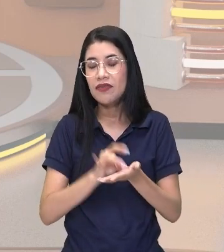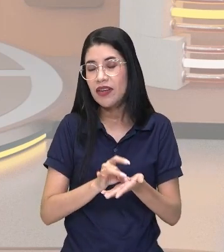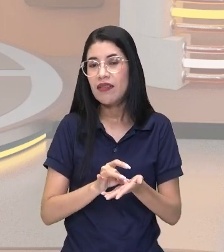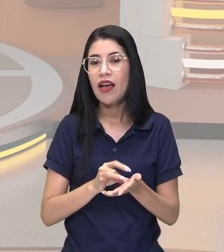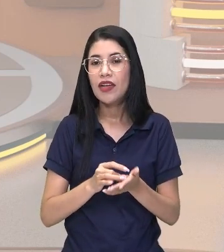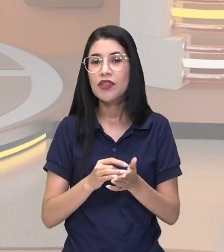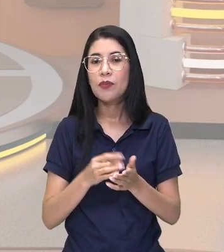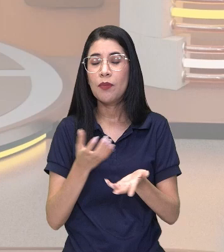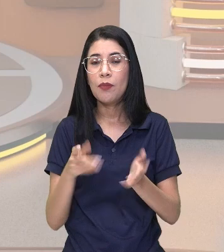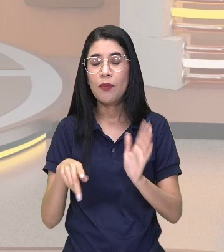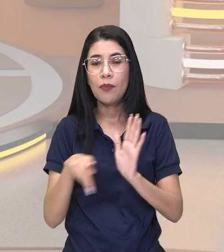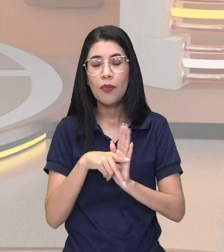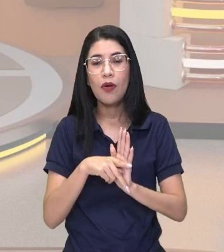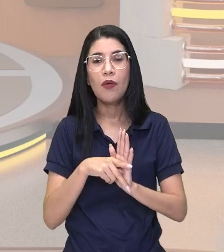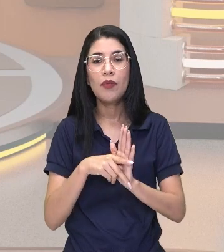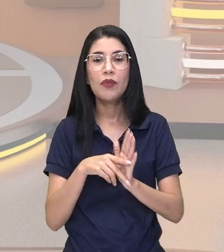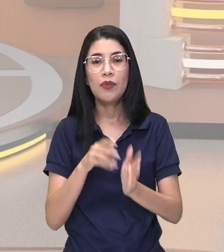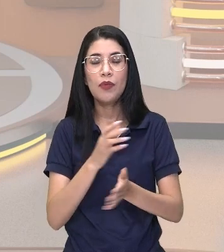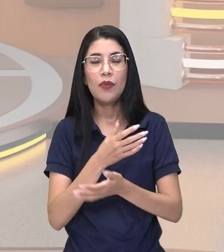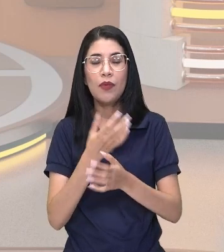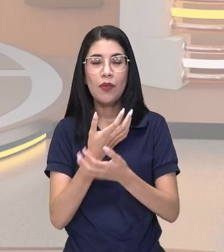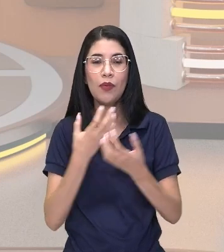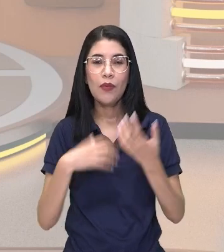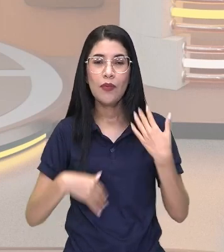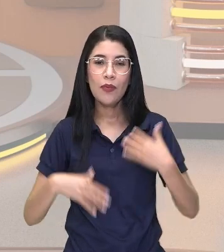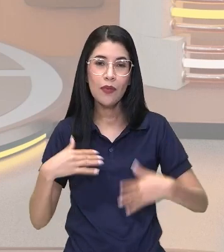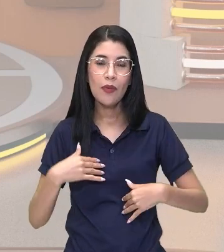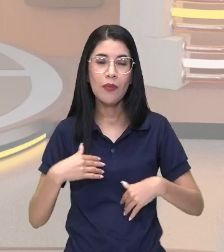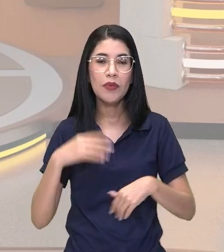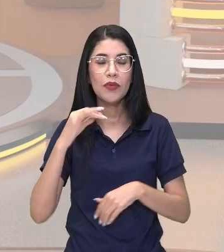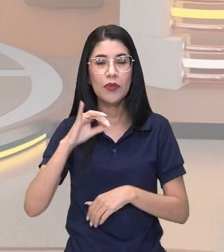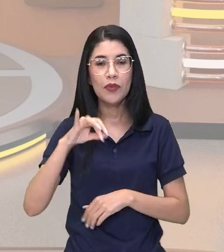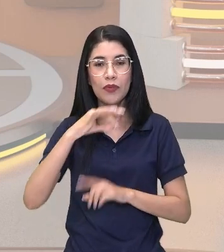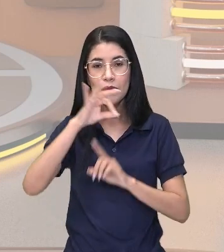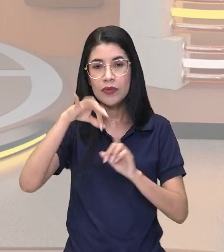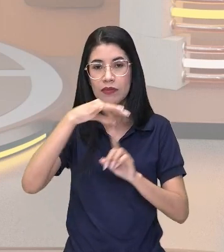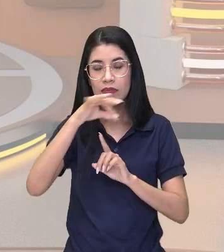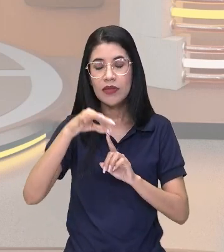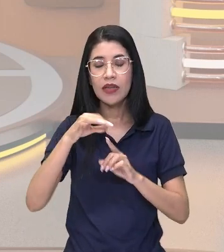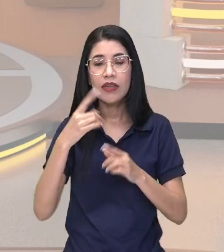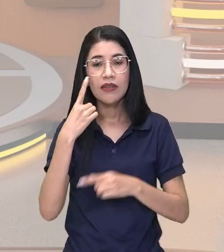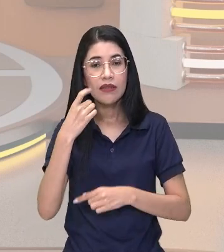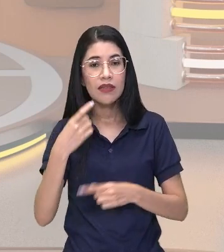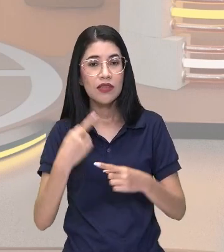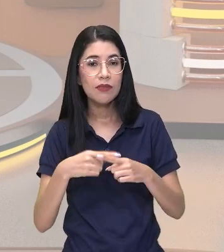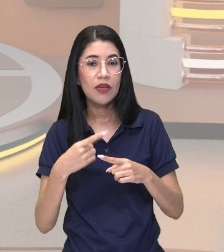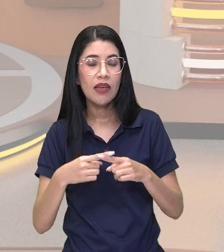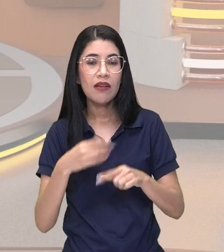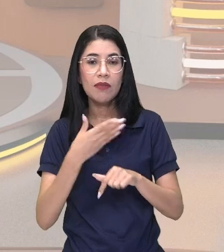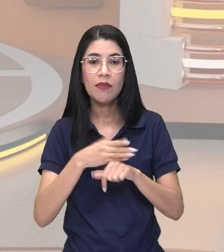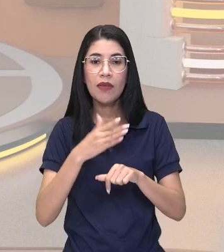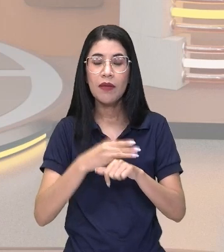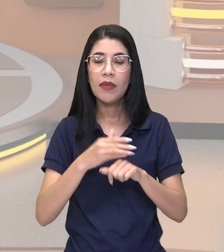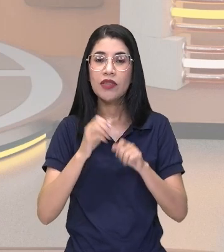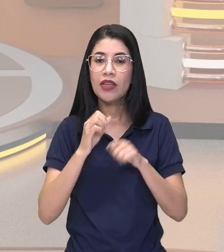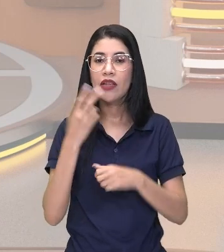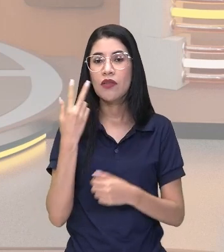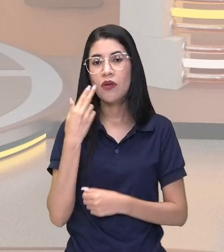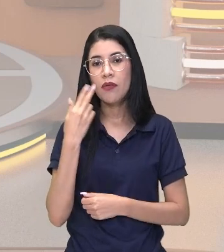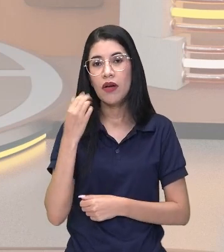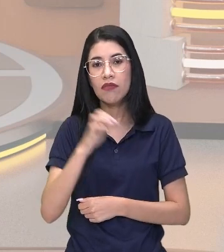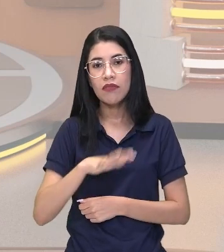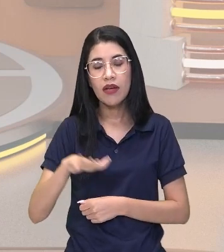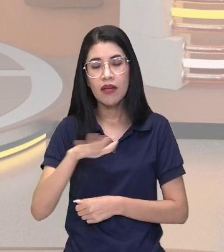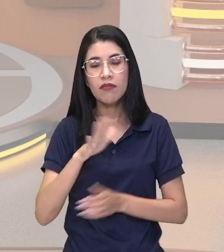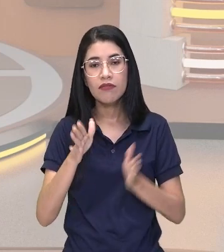uma pessoa, um povo, uma pessoa com vários membros inferiores. Isso é muito interessante porque era uma prática bastante comum naquela época.